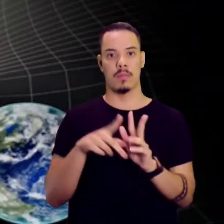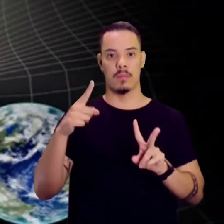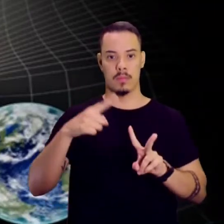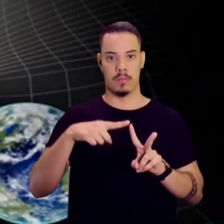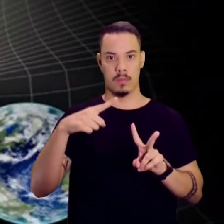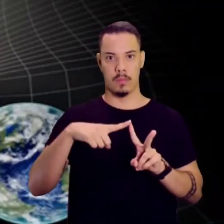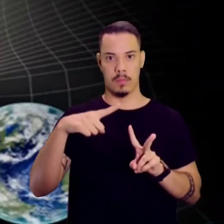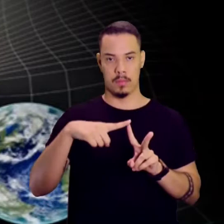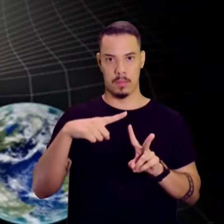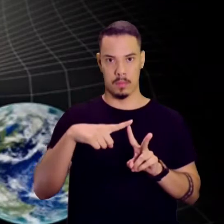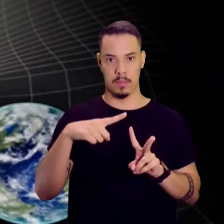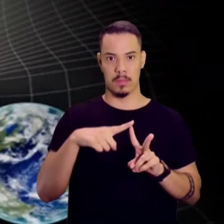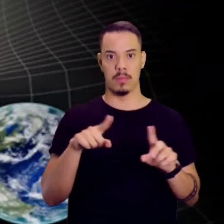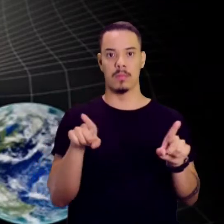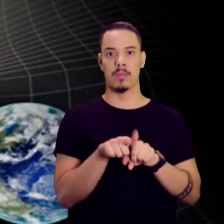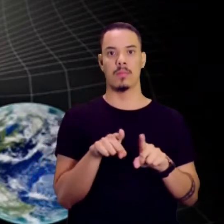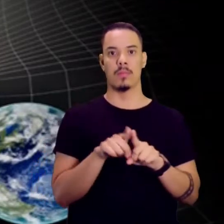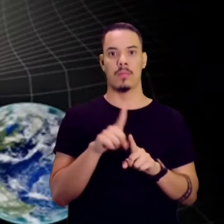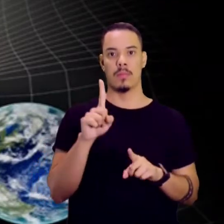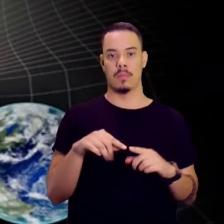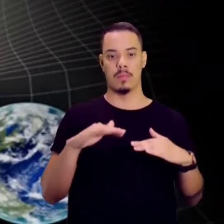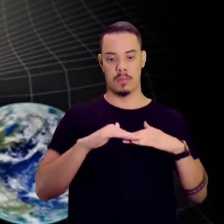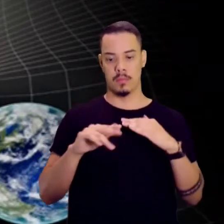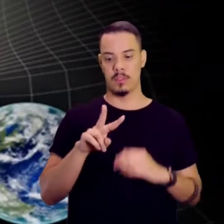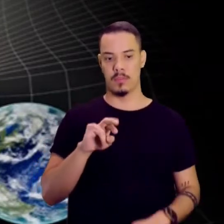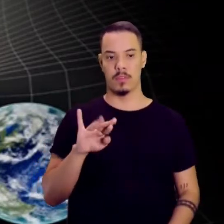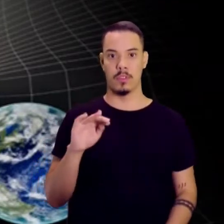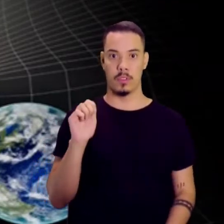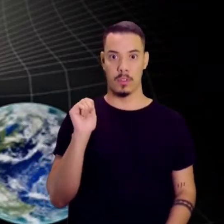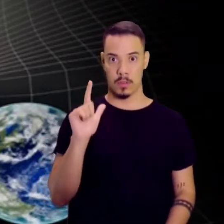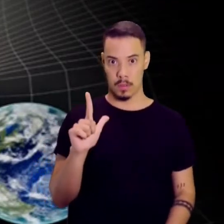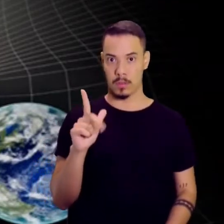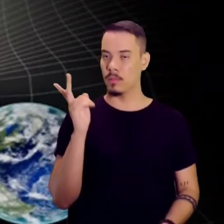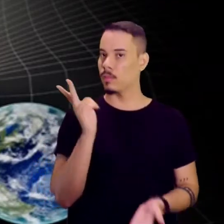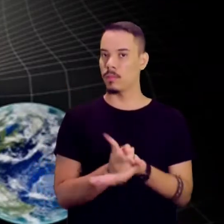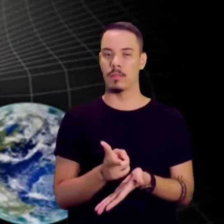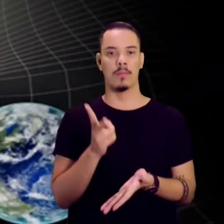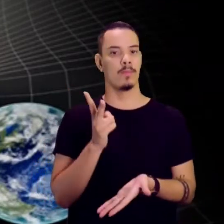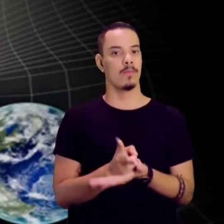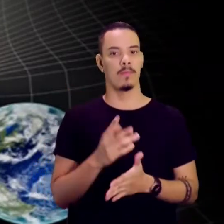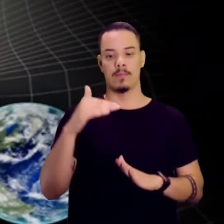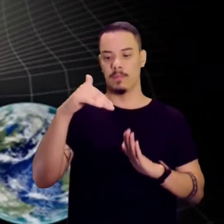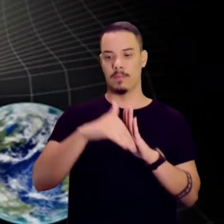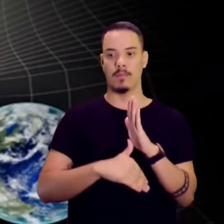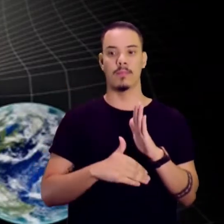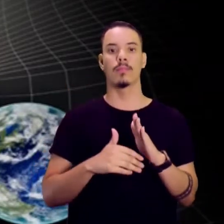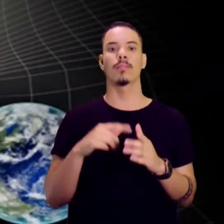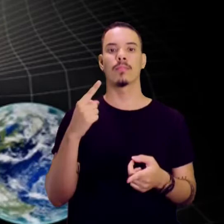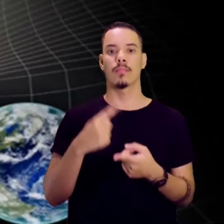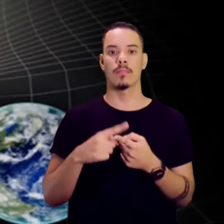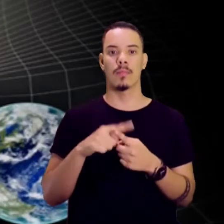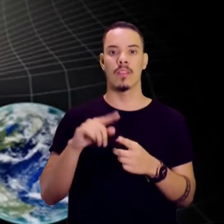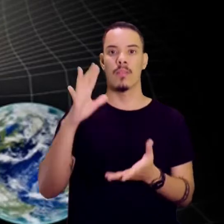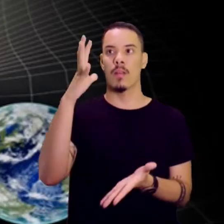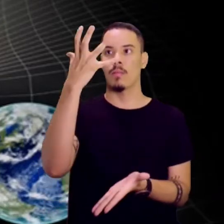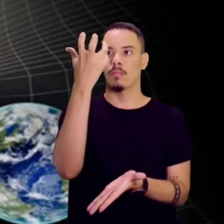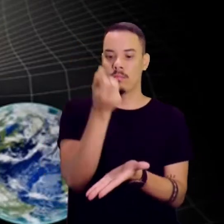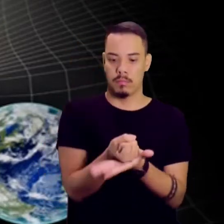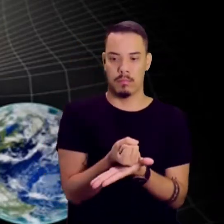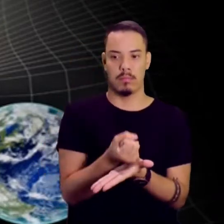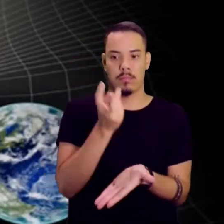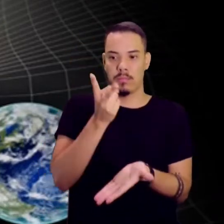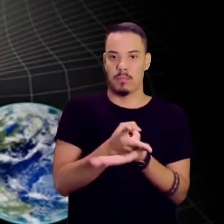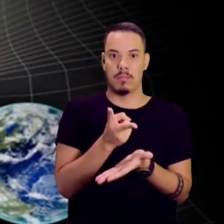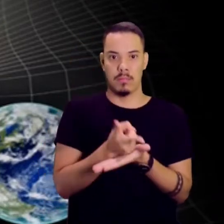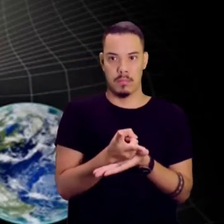grandeza vetorial, e ela é vertical e para baixo. Ela sempre tem a tendência de ir para o centro da Terra.